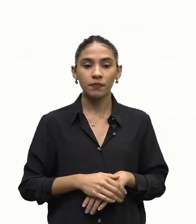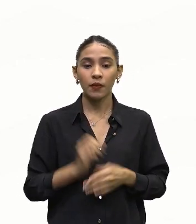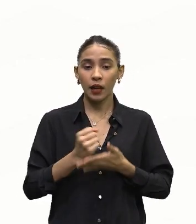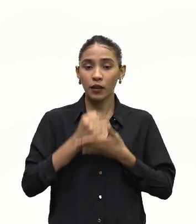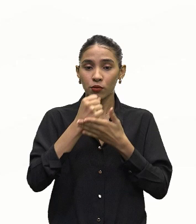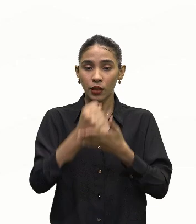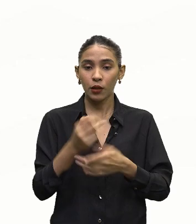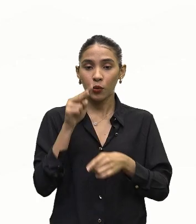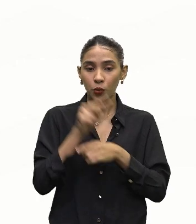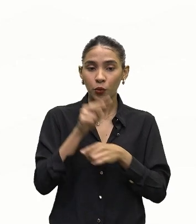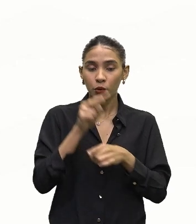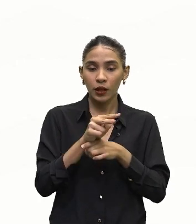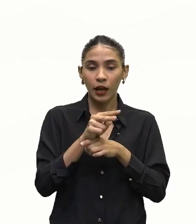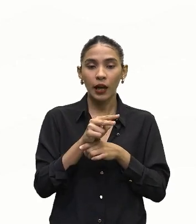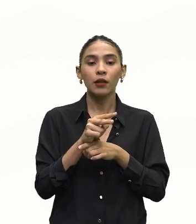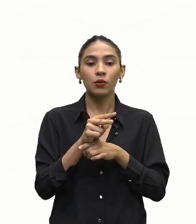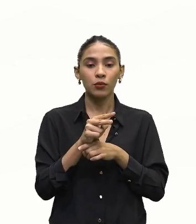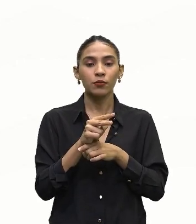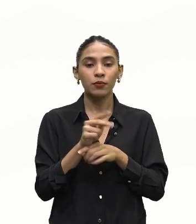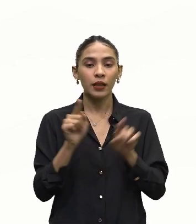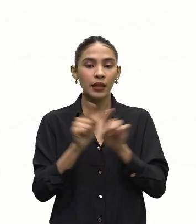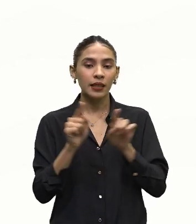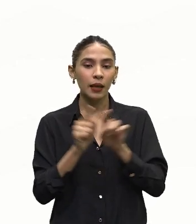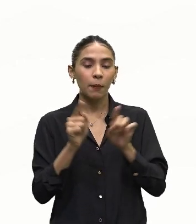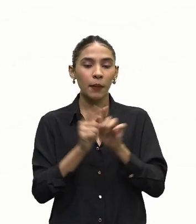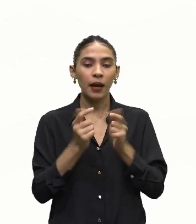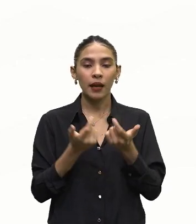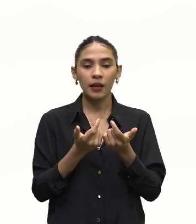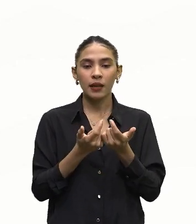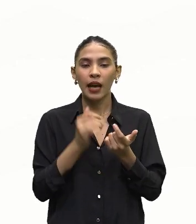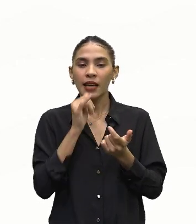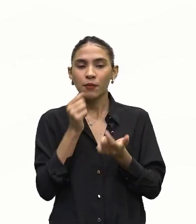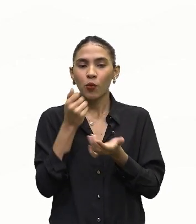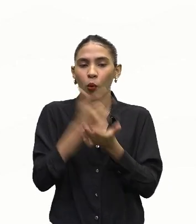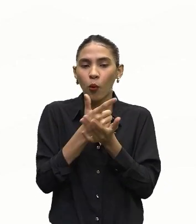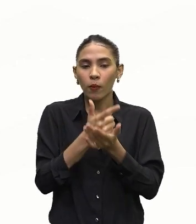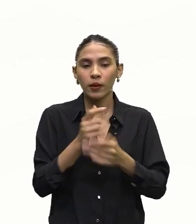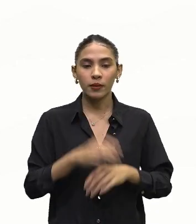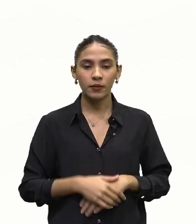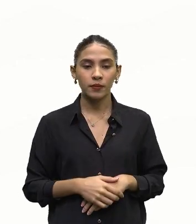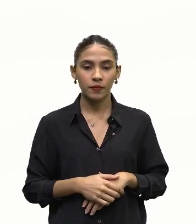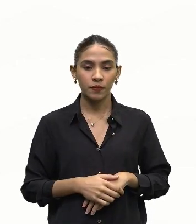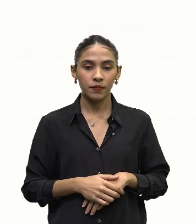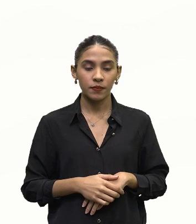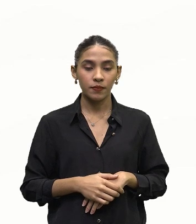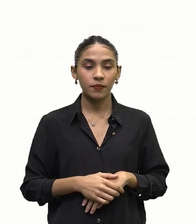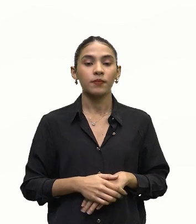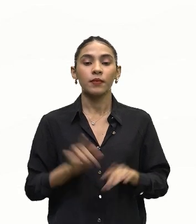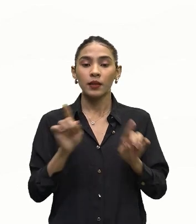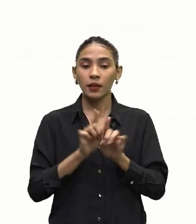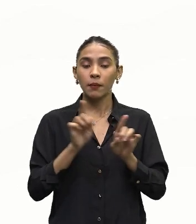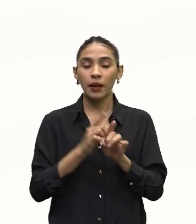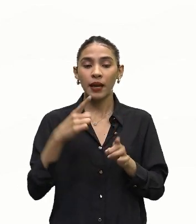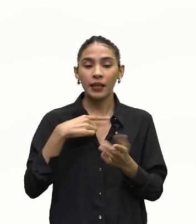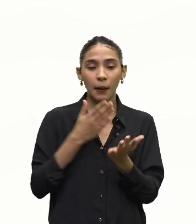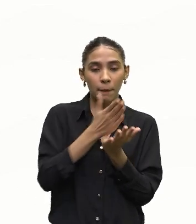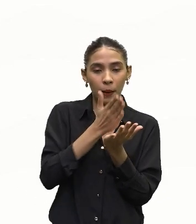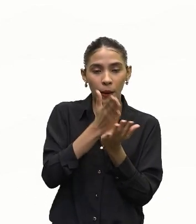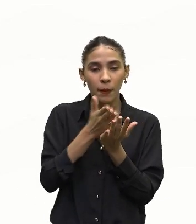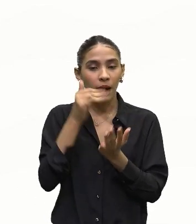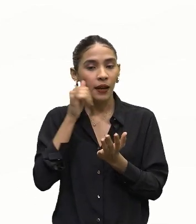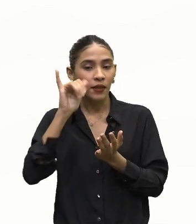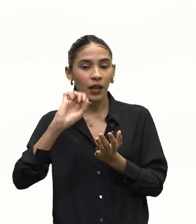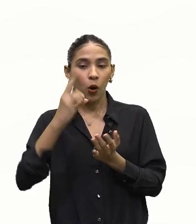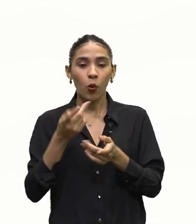na preservação e no aumento do patrimônio e ter meios para evitar ou